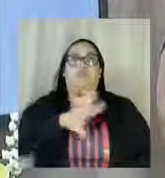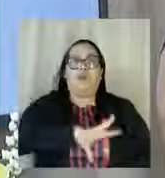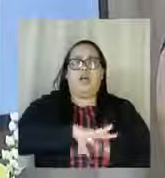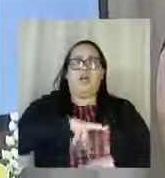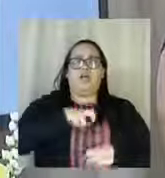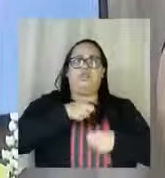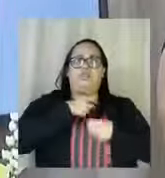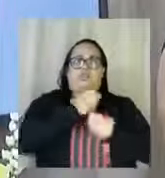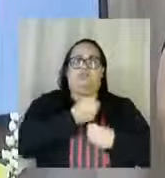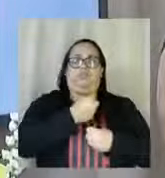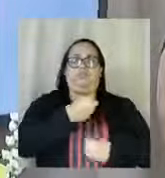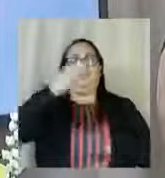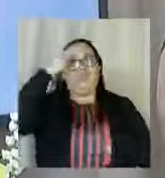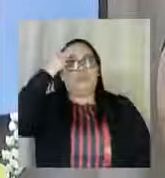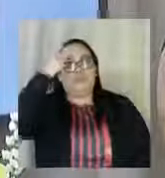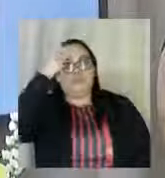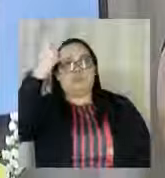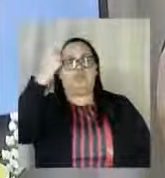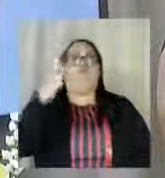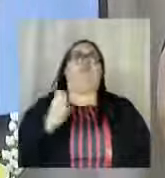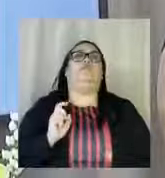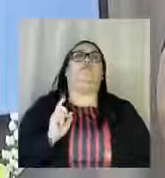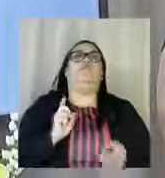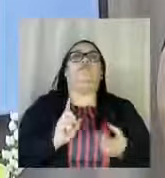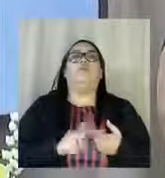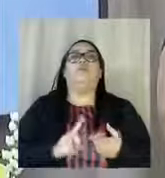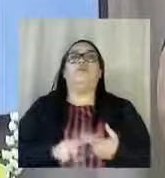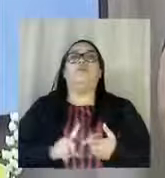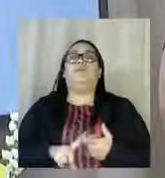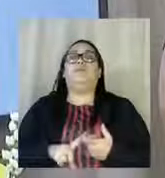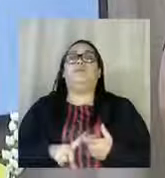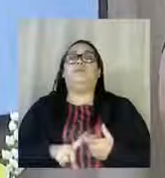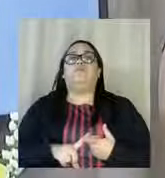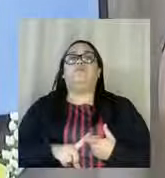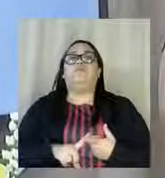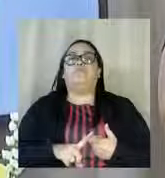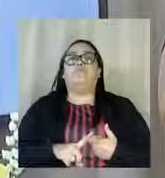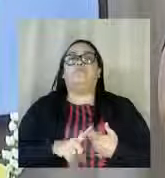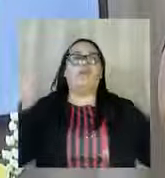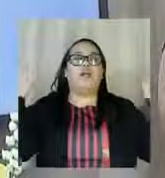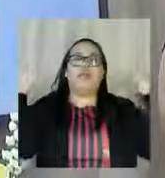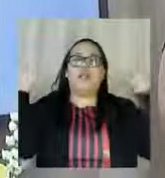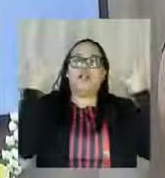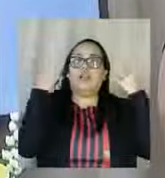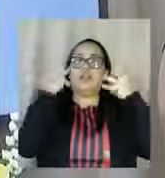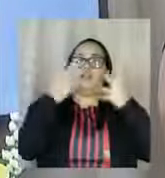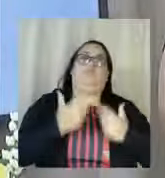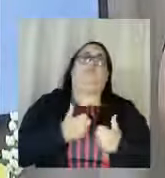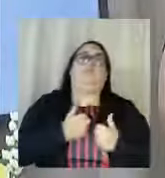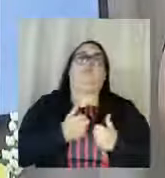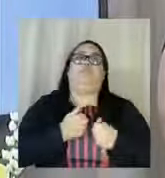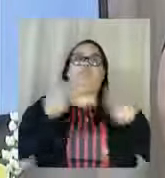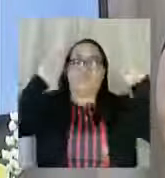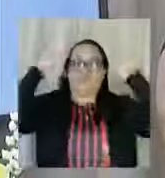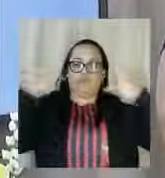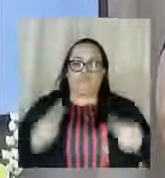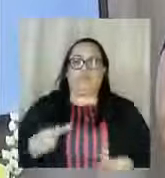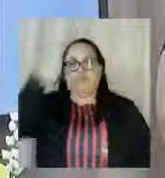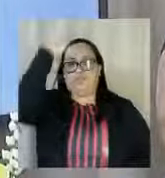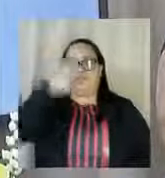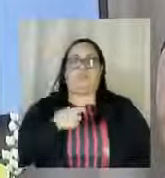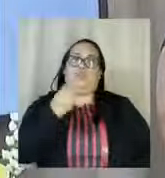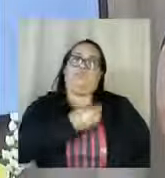empoderados, inteligentes e plenos da nossa forma humana de ser, de ver e de conviver com o